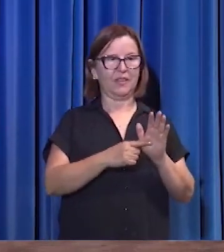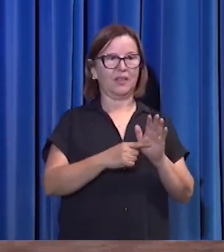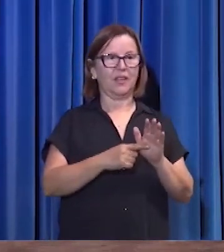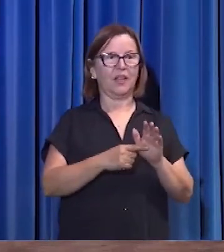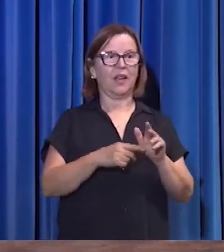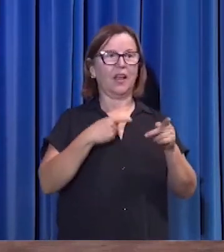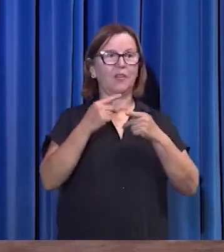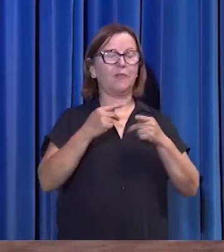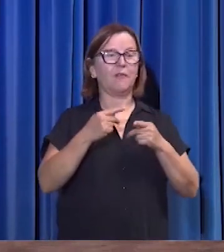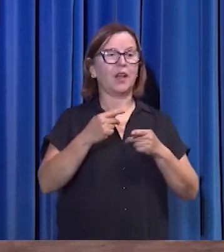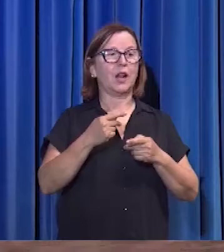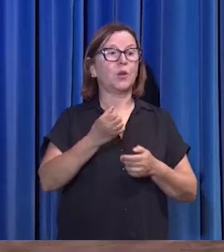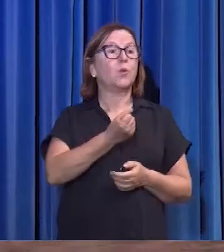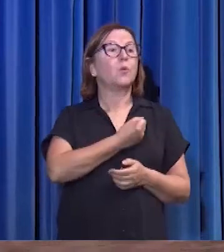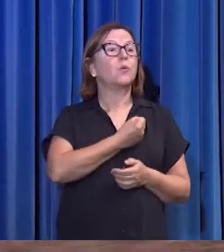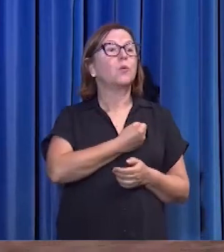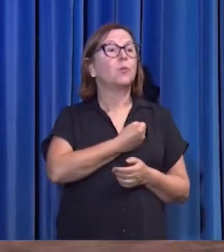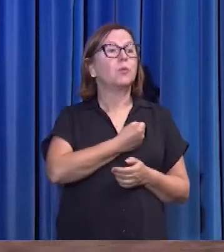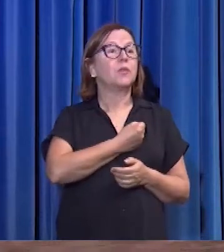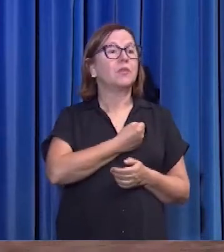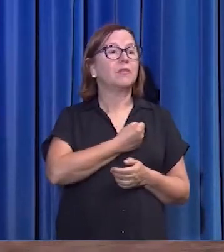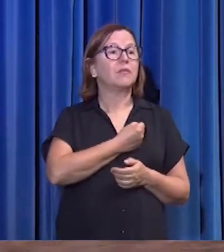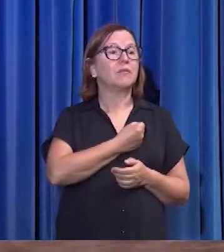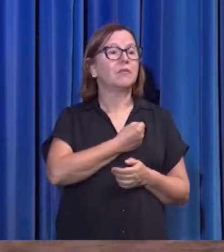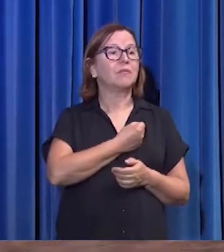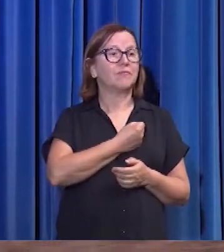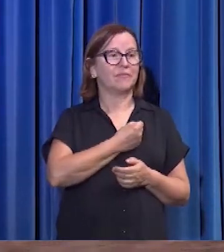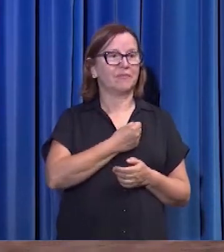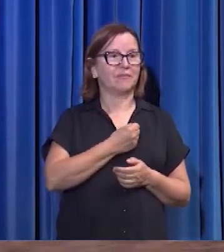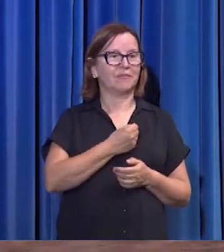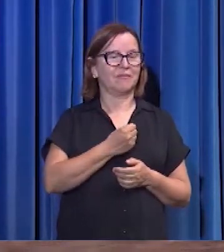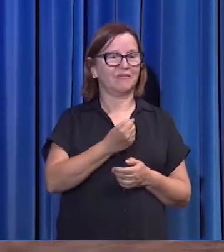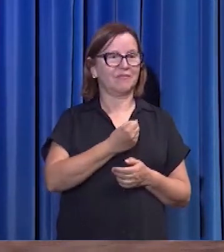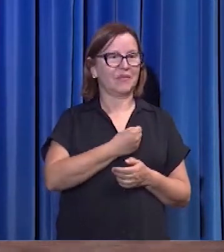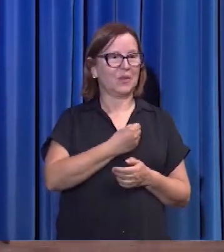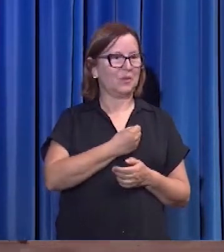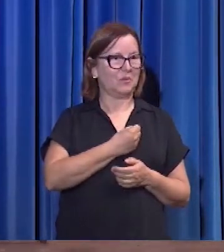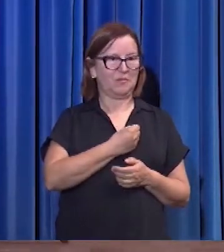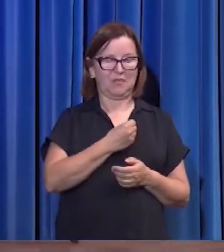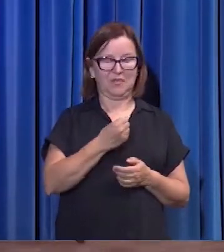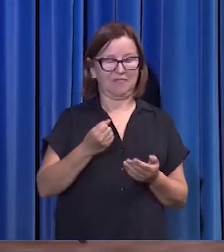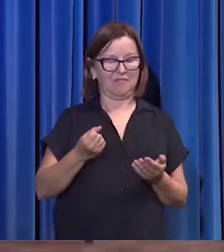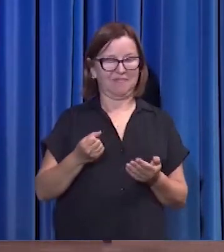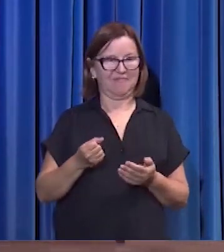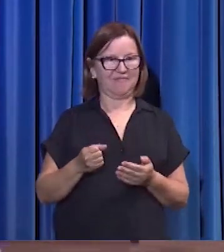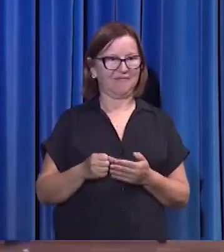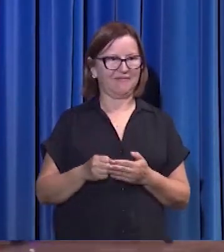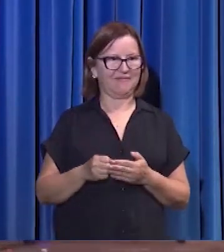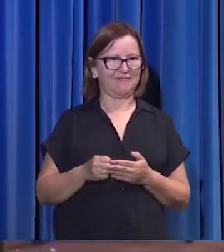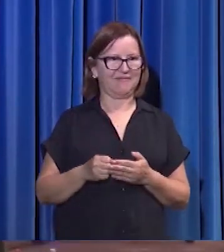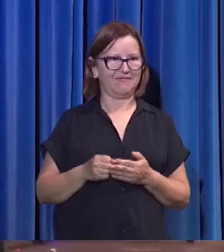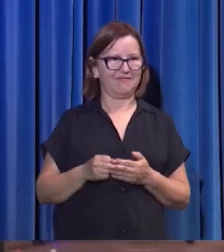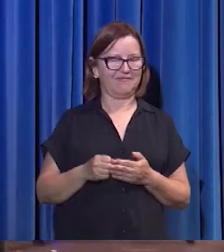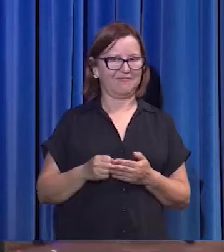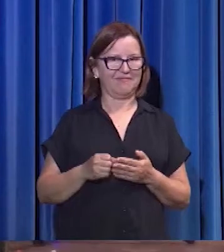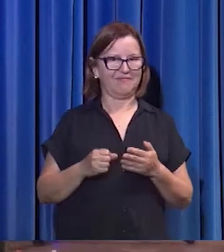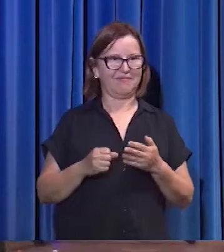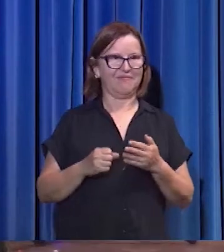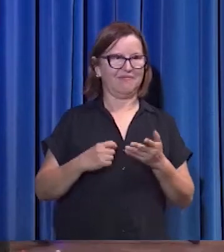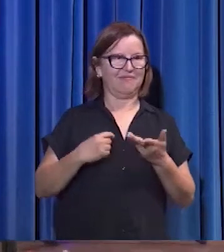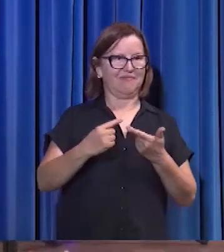digo o número. O número é um abstrato. É uma quantidade que eu